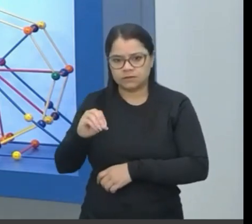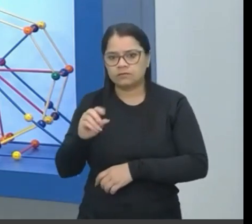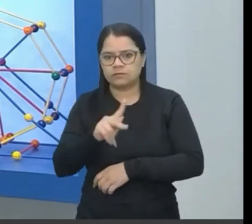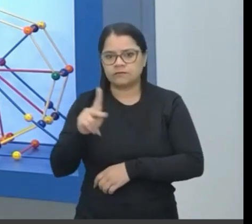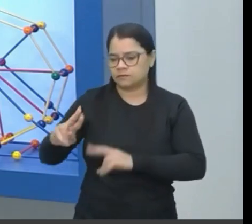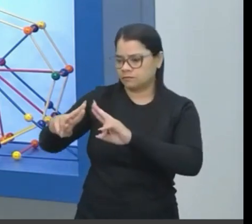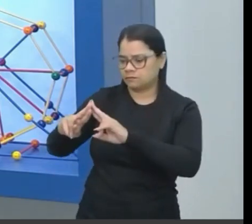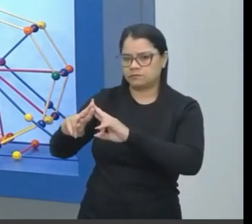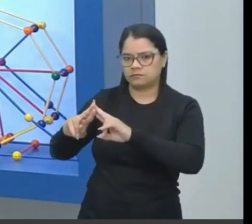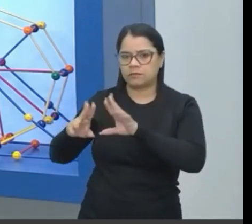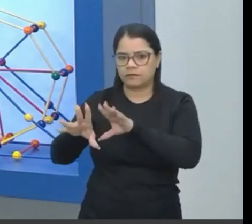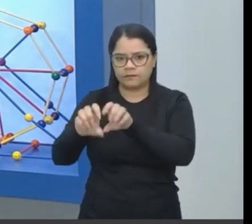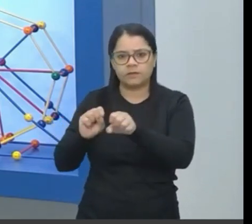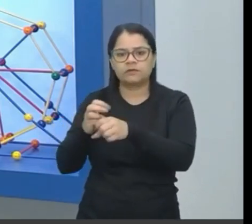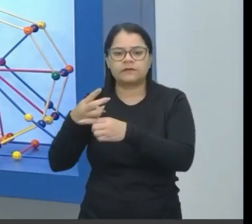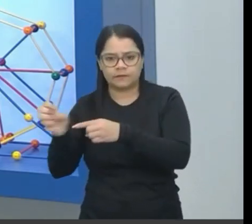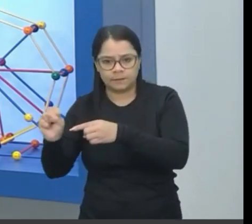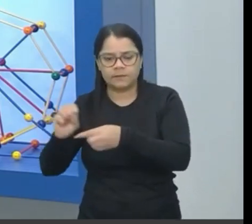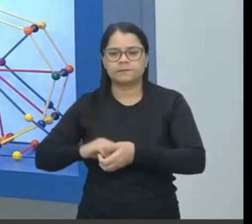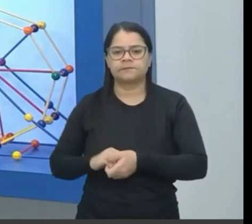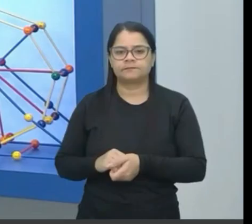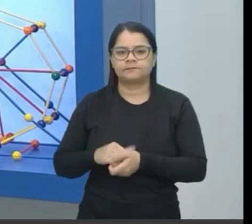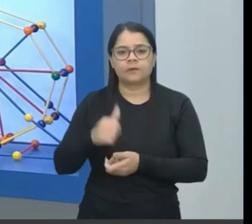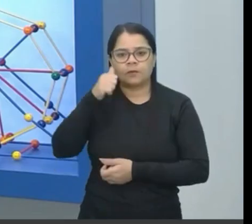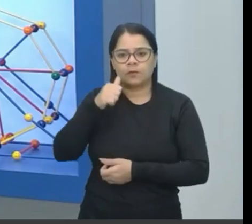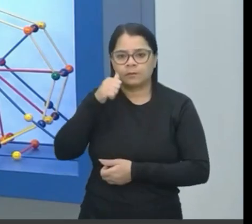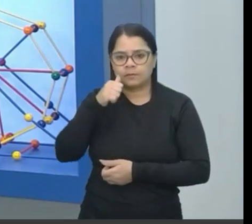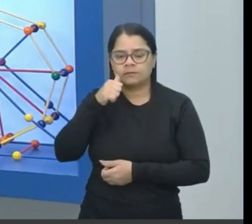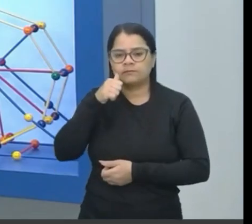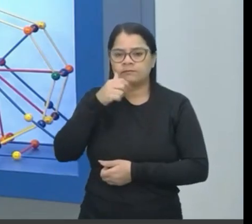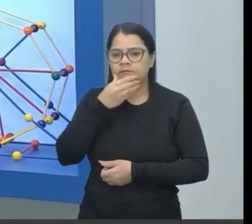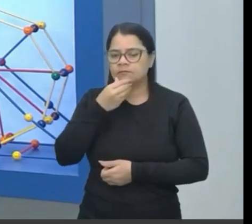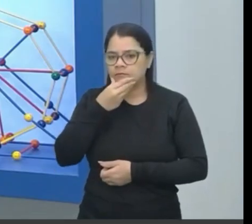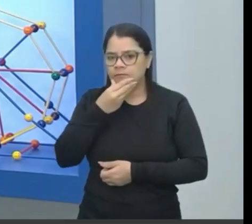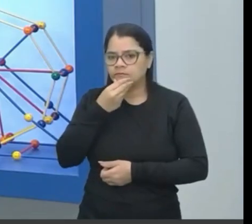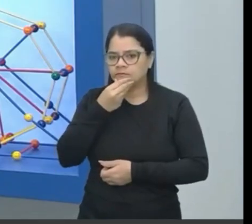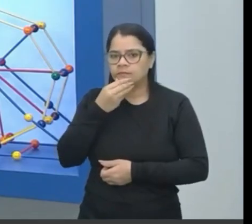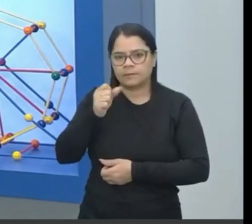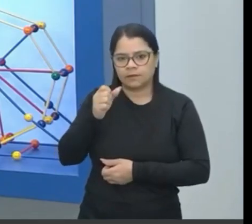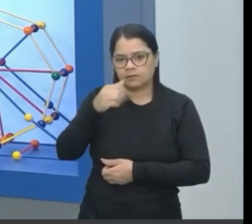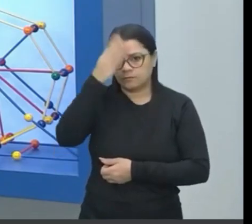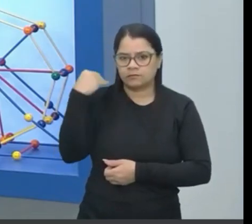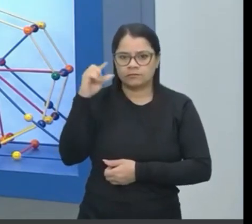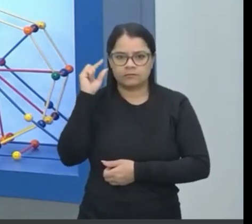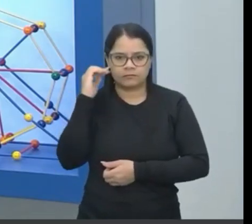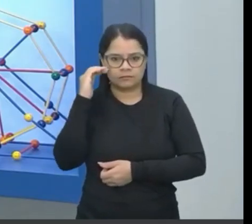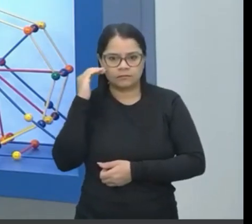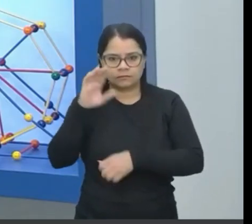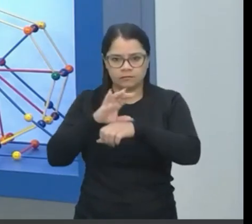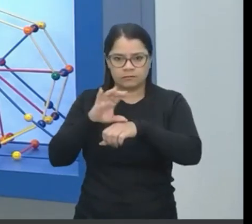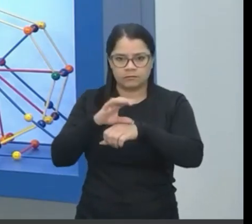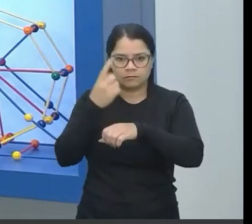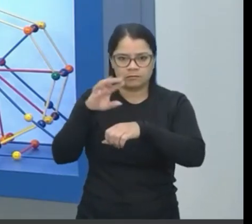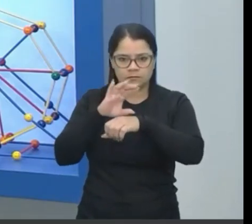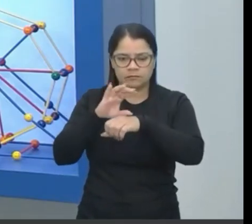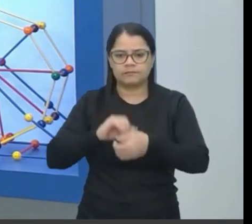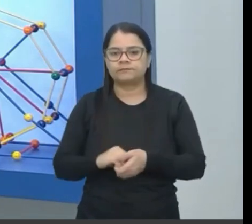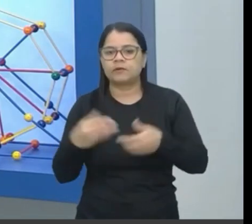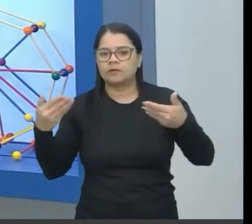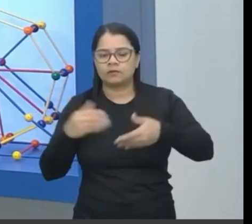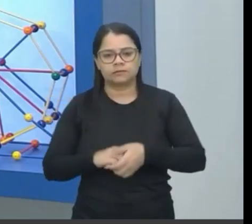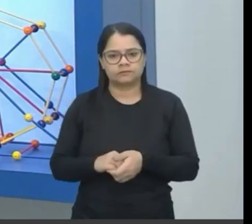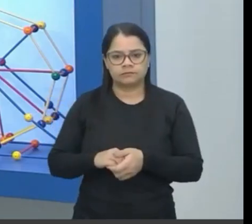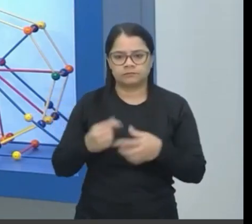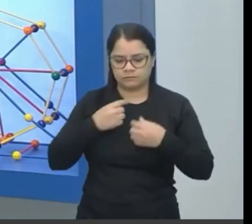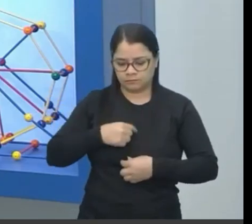da rede, e estou como formador EFAP. Sou um homem branco, de cabelos curtos e grisalhos e olhos castanhos. E hoje estou vestindo